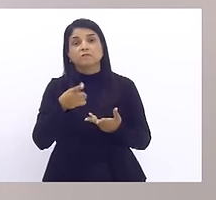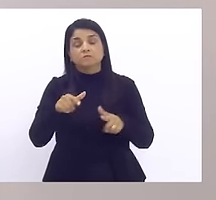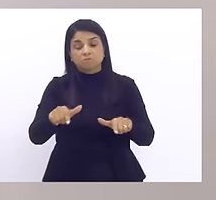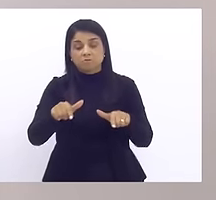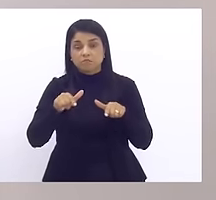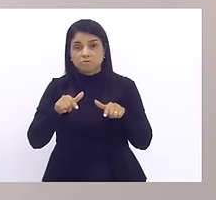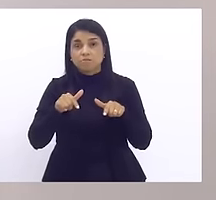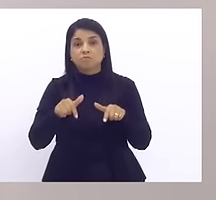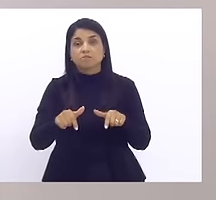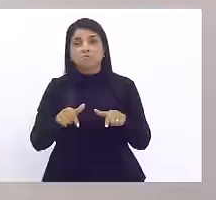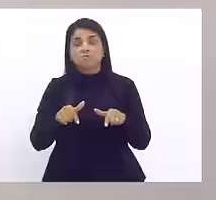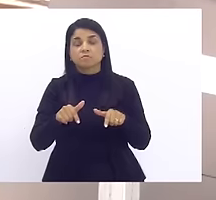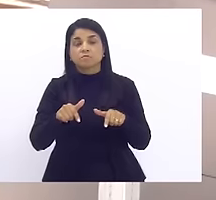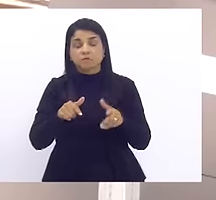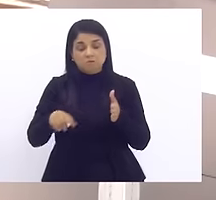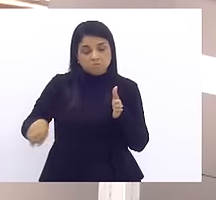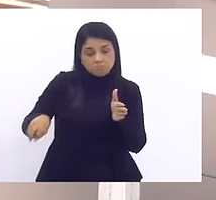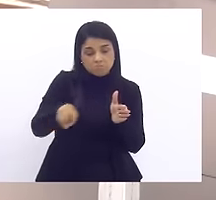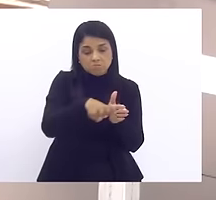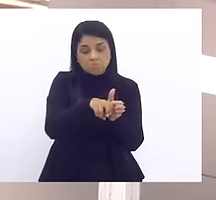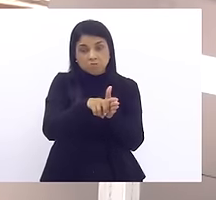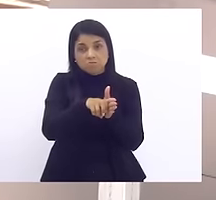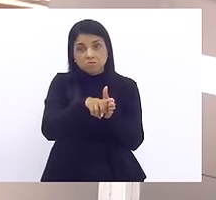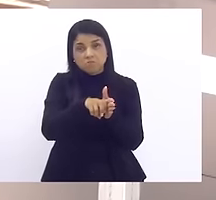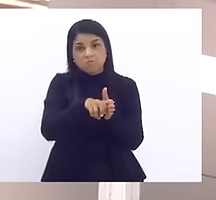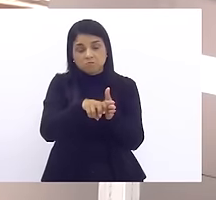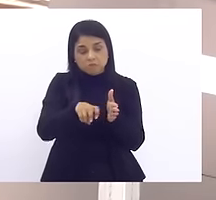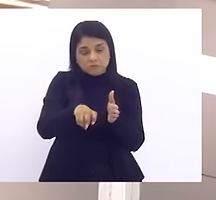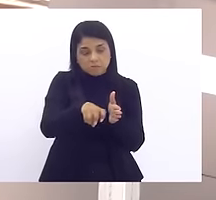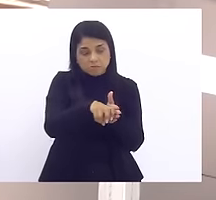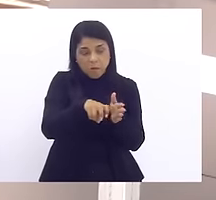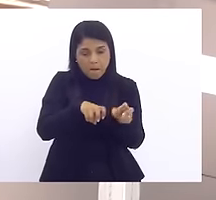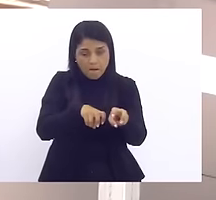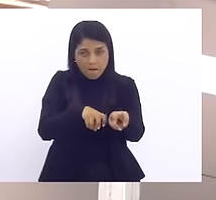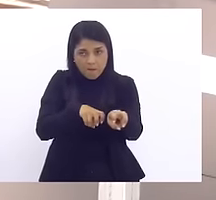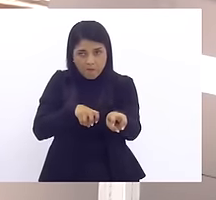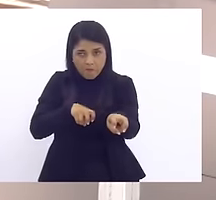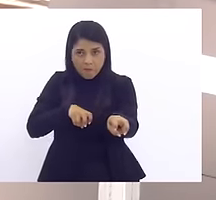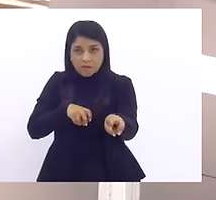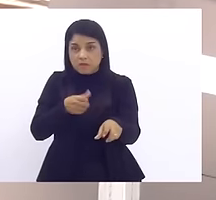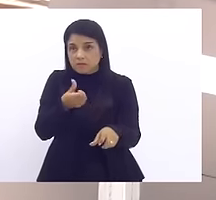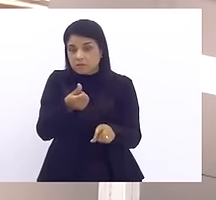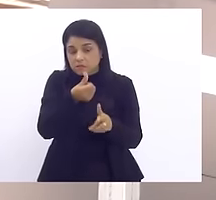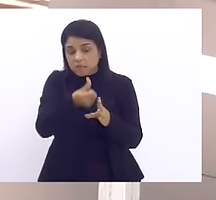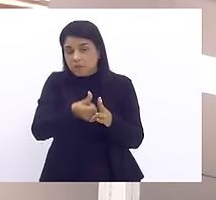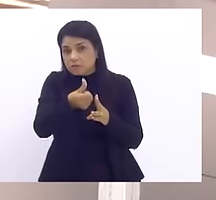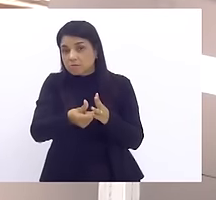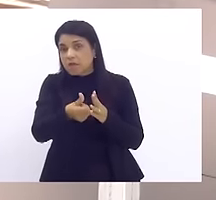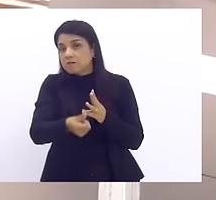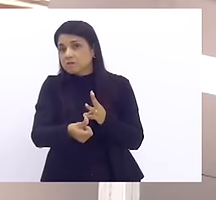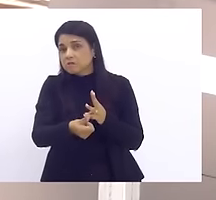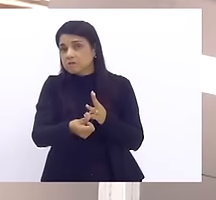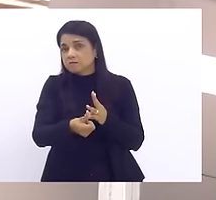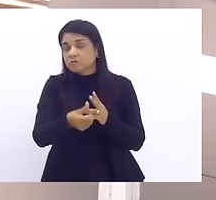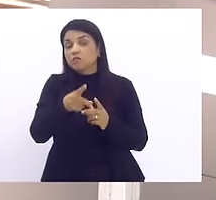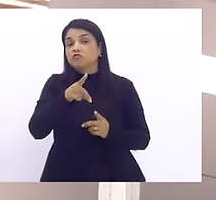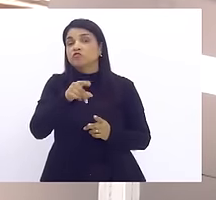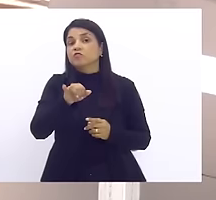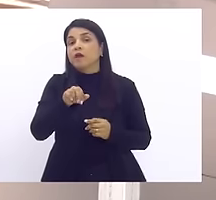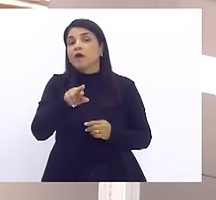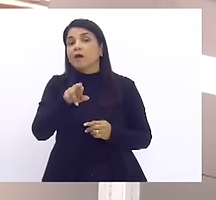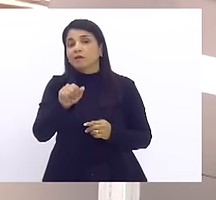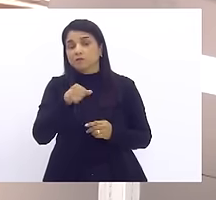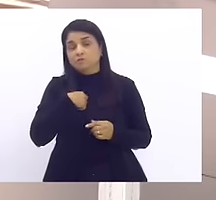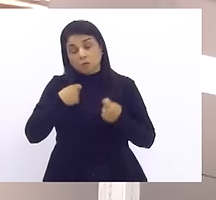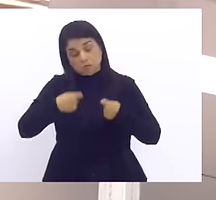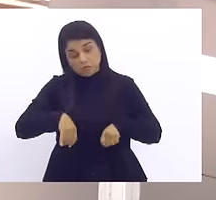de veículos nos pátios nesses seis meses nesses seis meses aí eu preciso